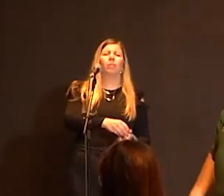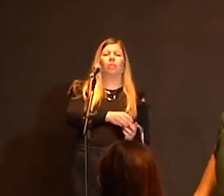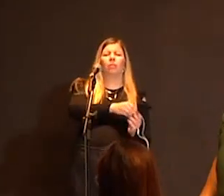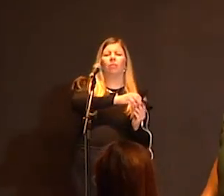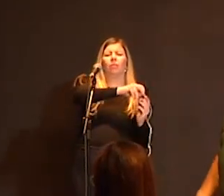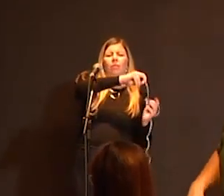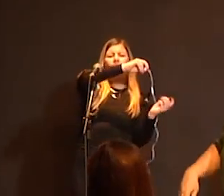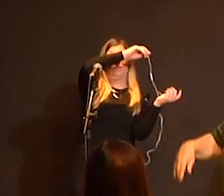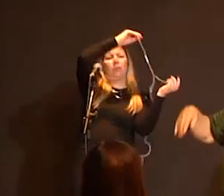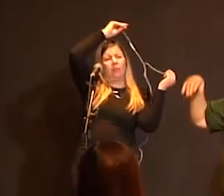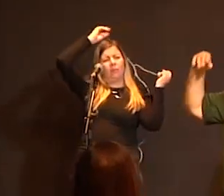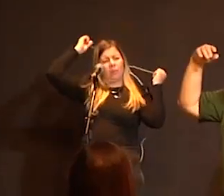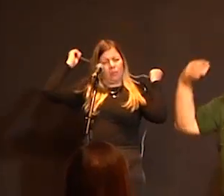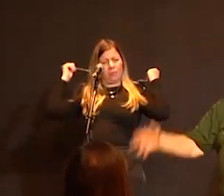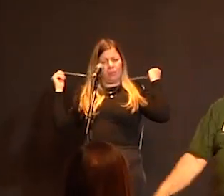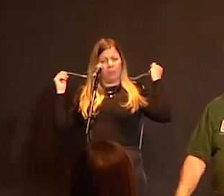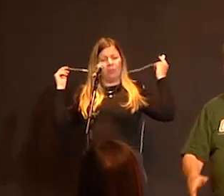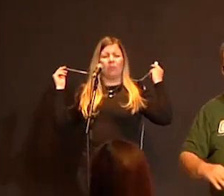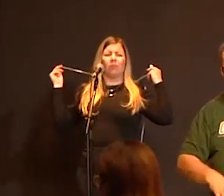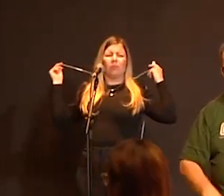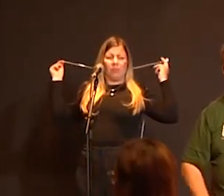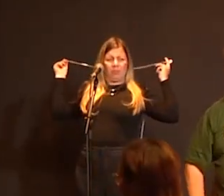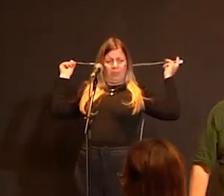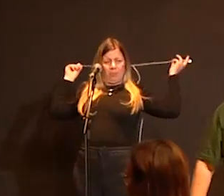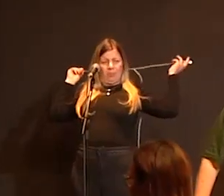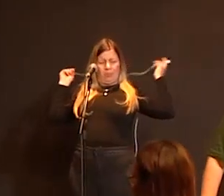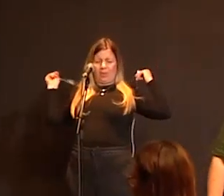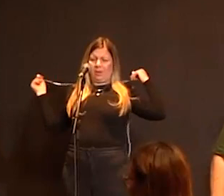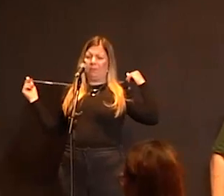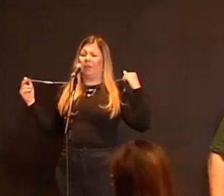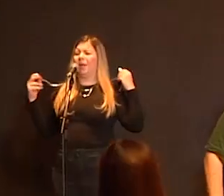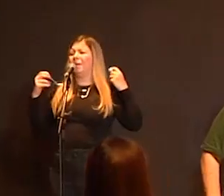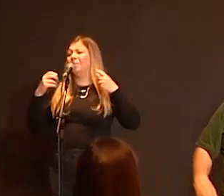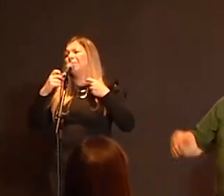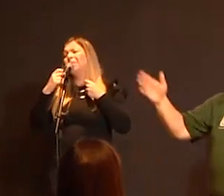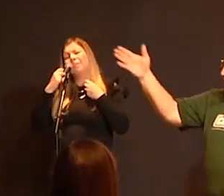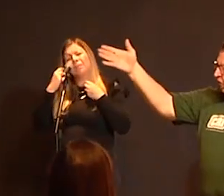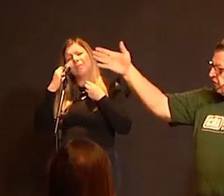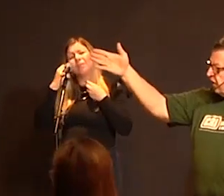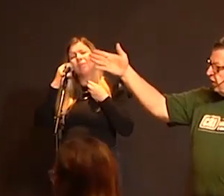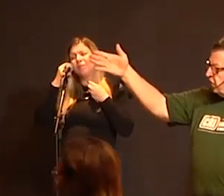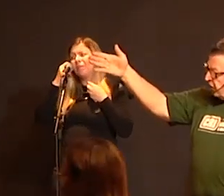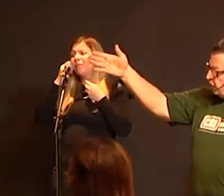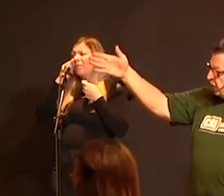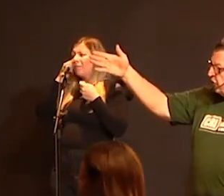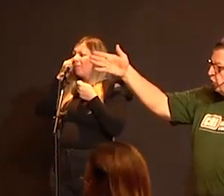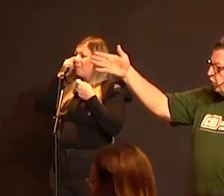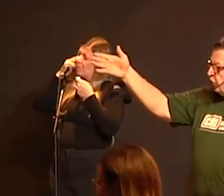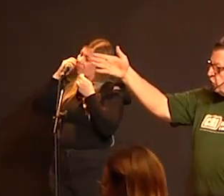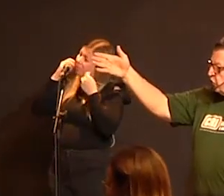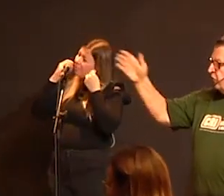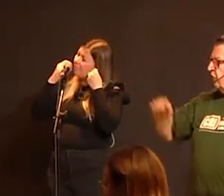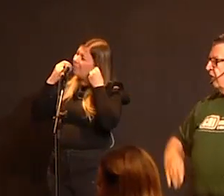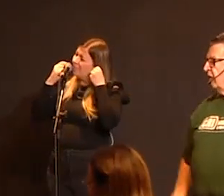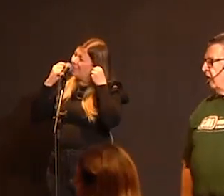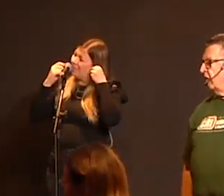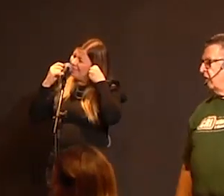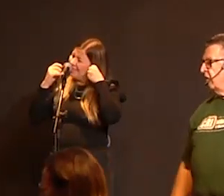Paulo, que vai ser um ministro da saúde nesse país. Olha para ele e vê se ele tem jeito para ser tudo